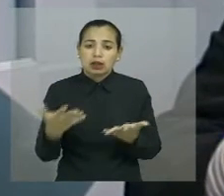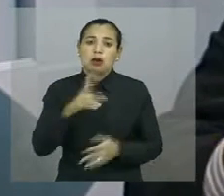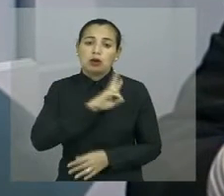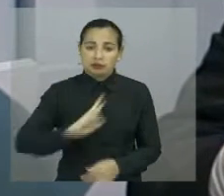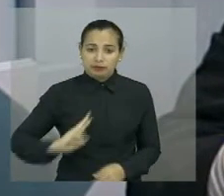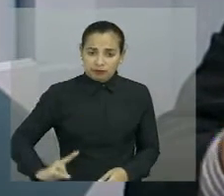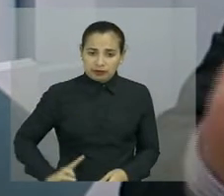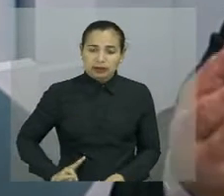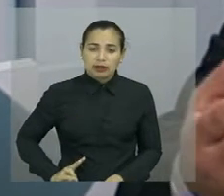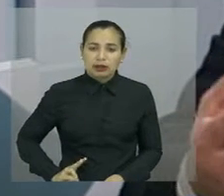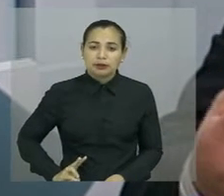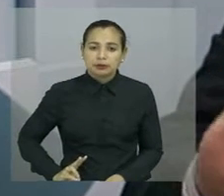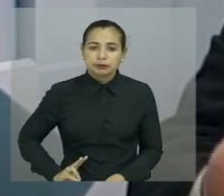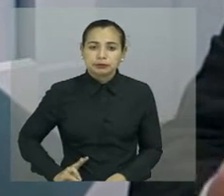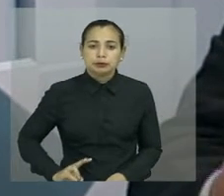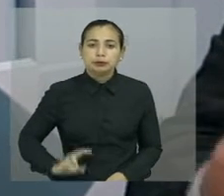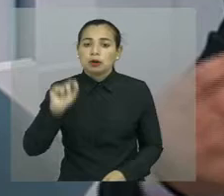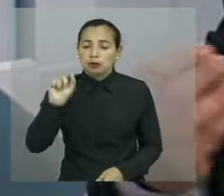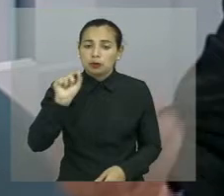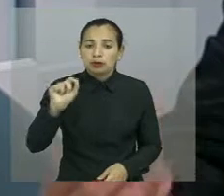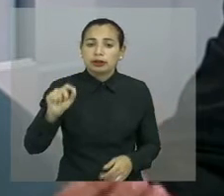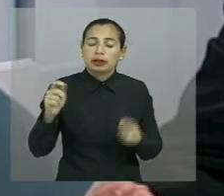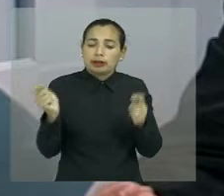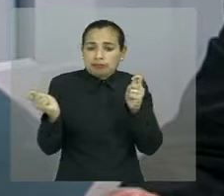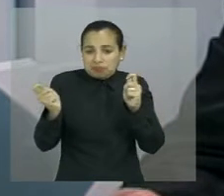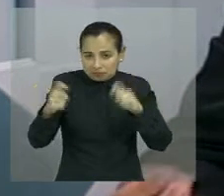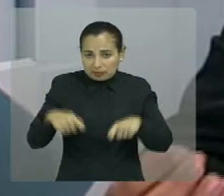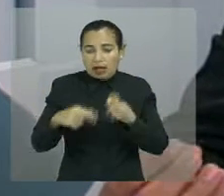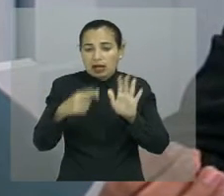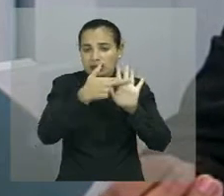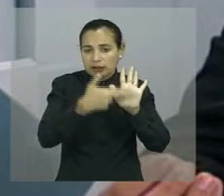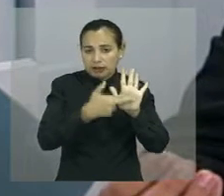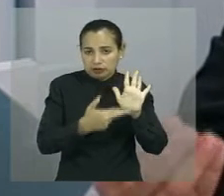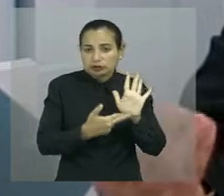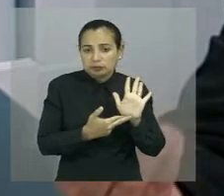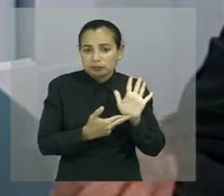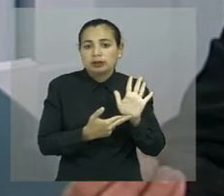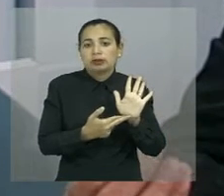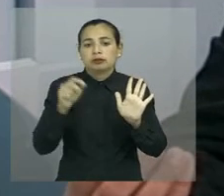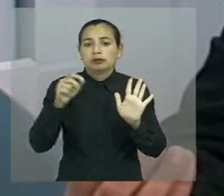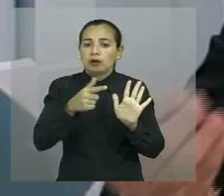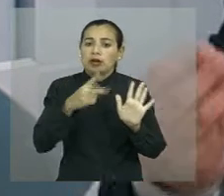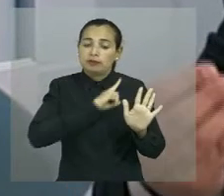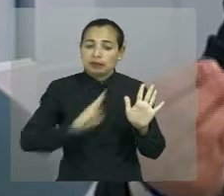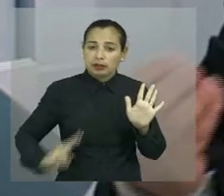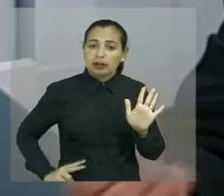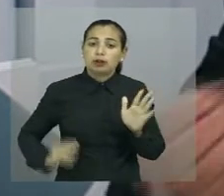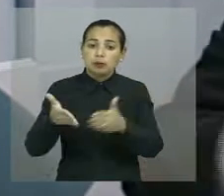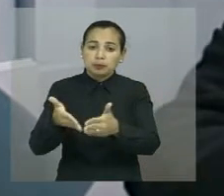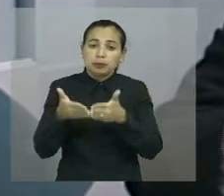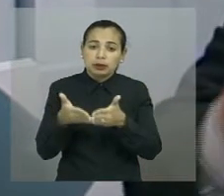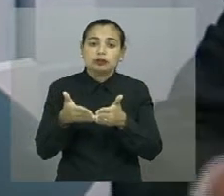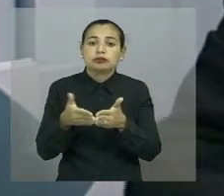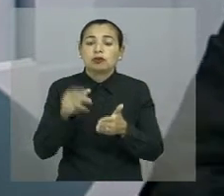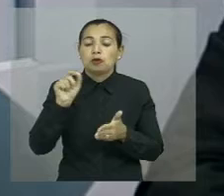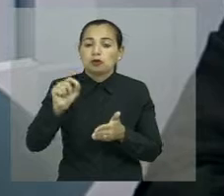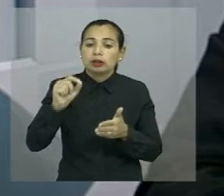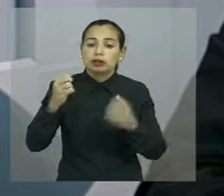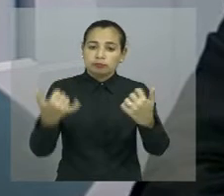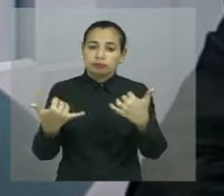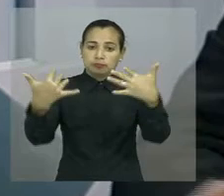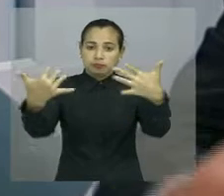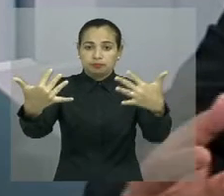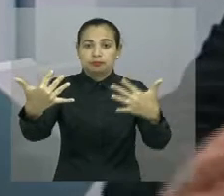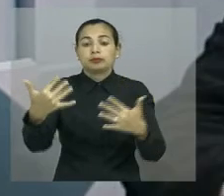como é possível pelo regimento, ela pediu que o recorreu ao plenário para